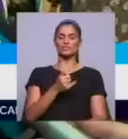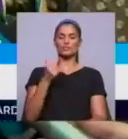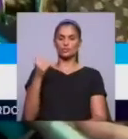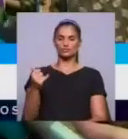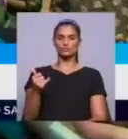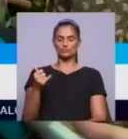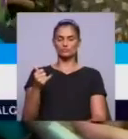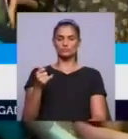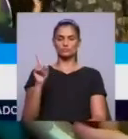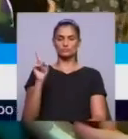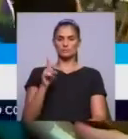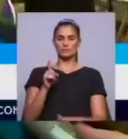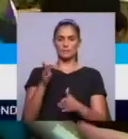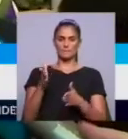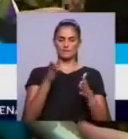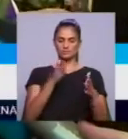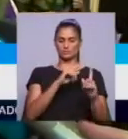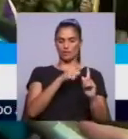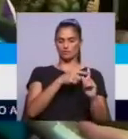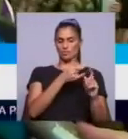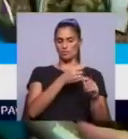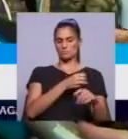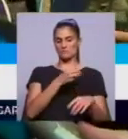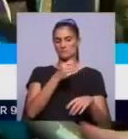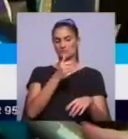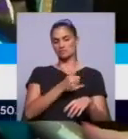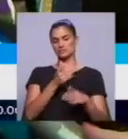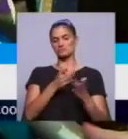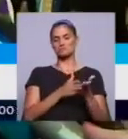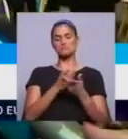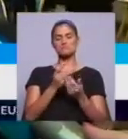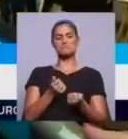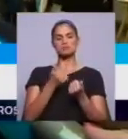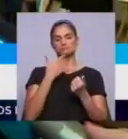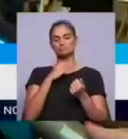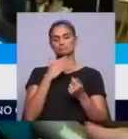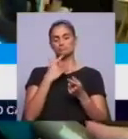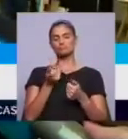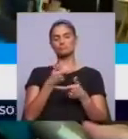primeira parte economicamente